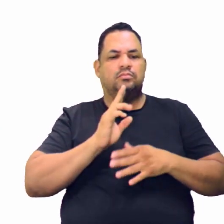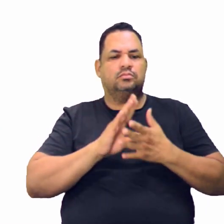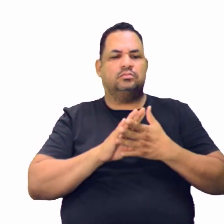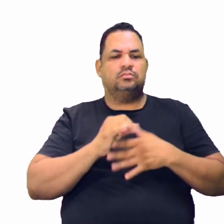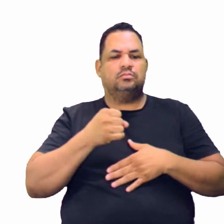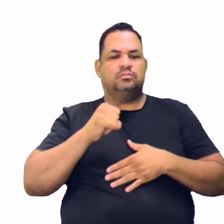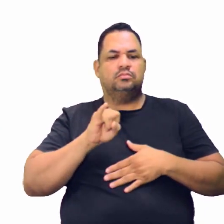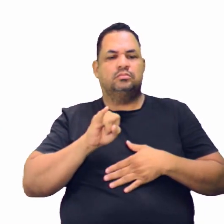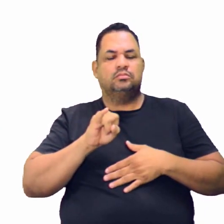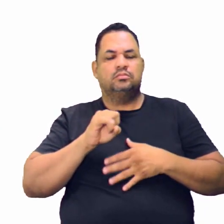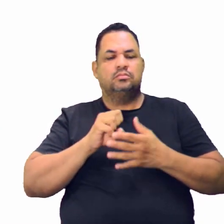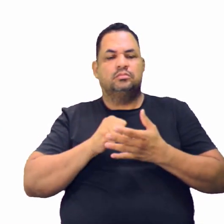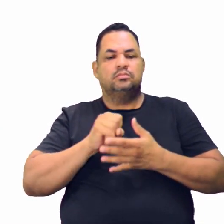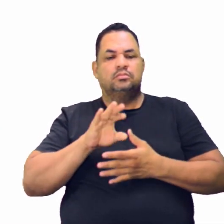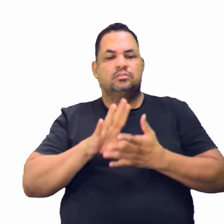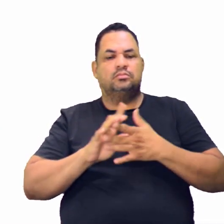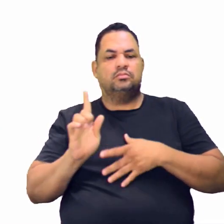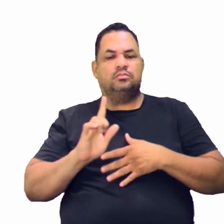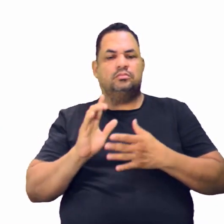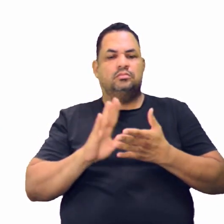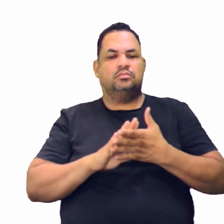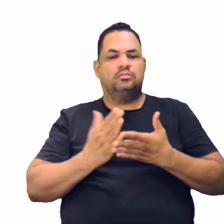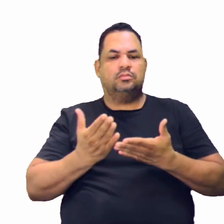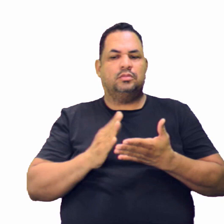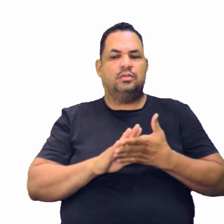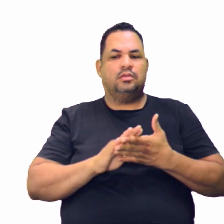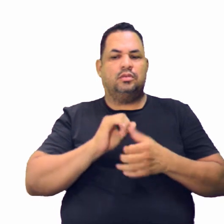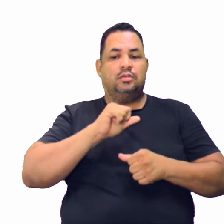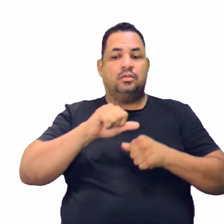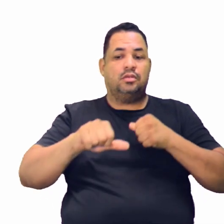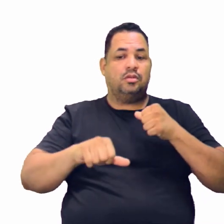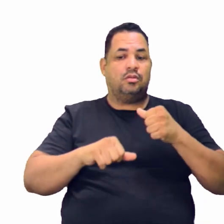sempre, senão levarão gato por lebre.